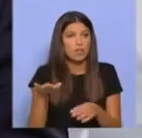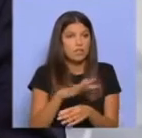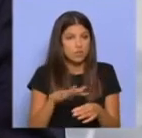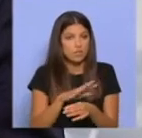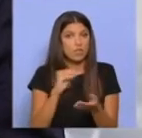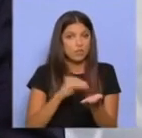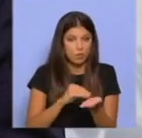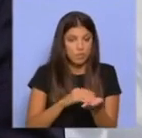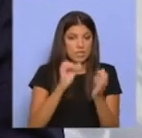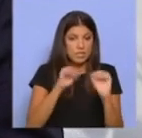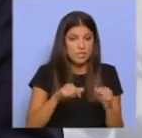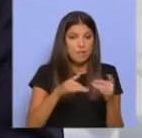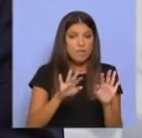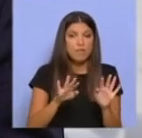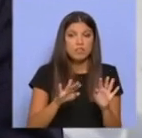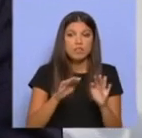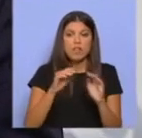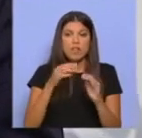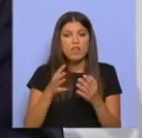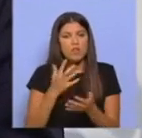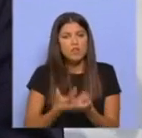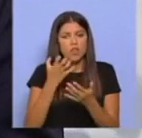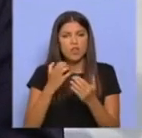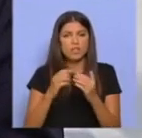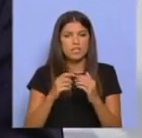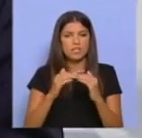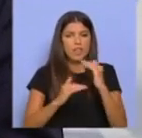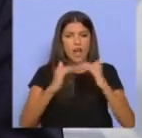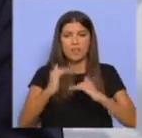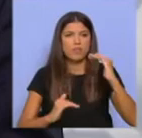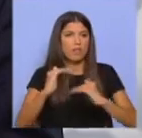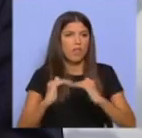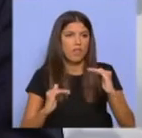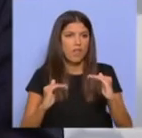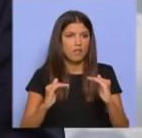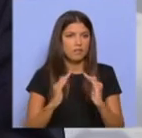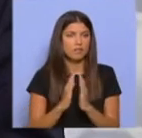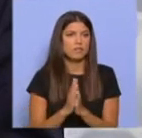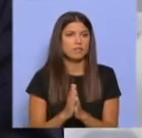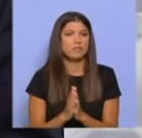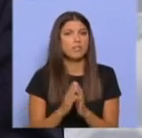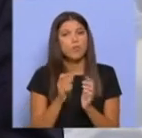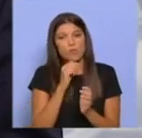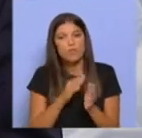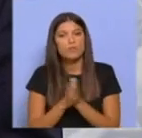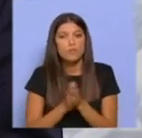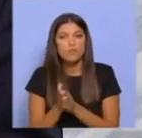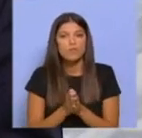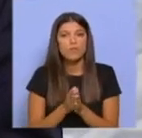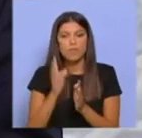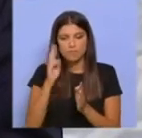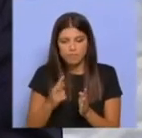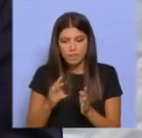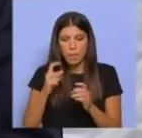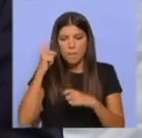desigualdade tem-se acentuado e precisamos de aproveitar este momento, como muito bem diz, como uma oportunidade para nos repensarmos